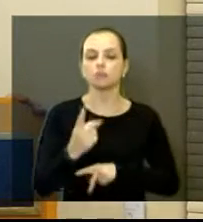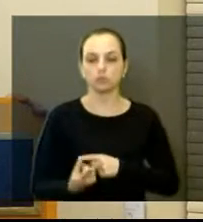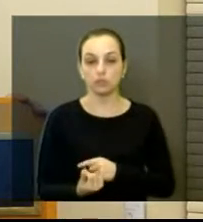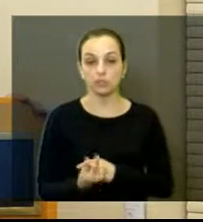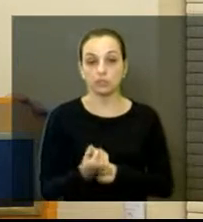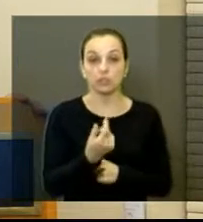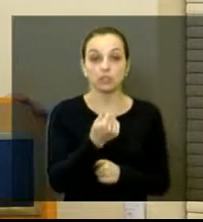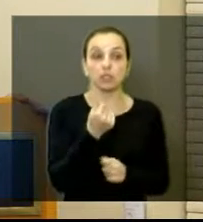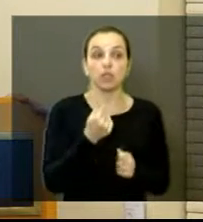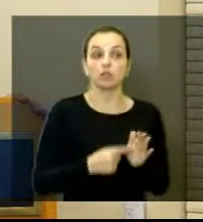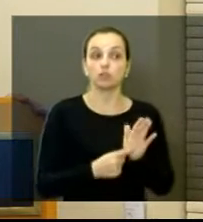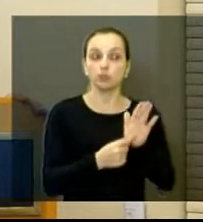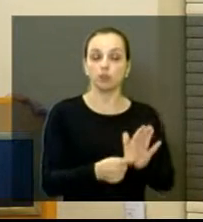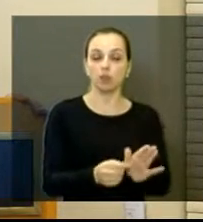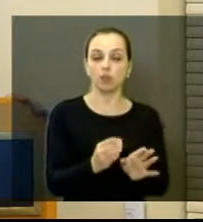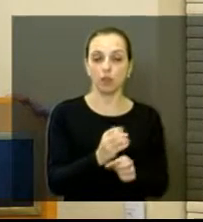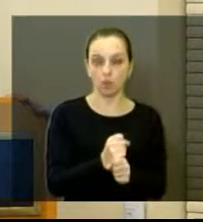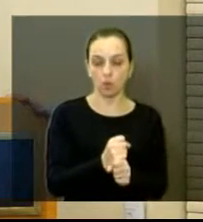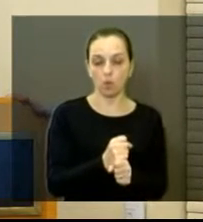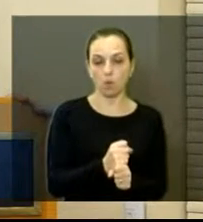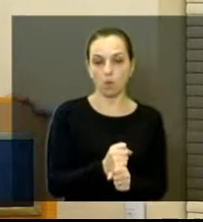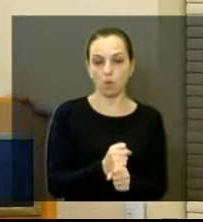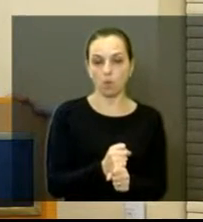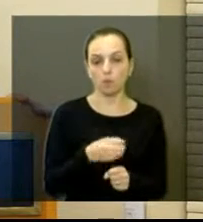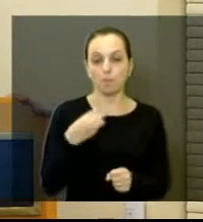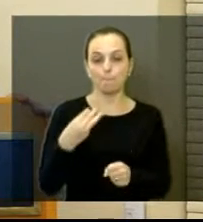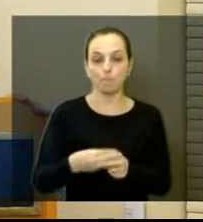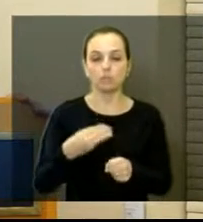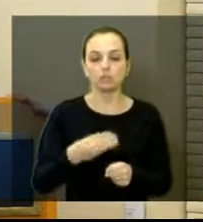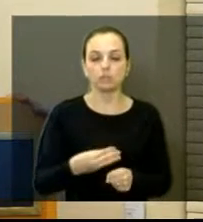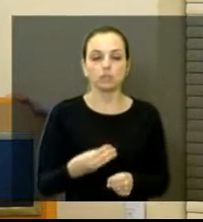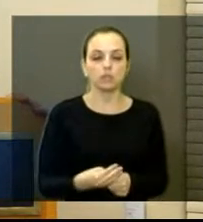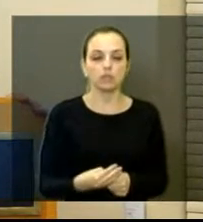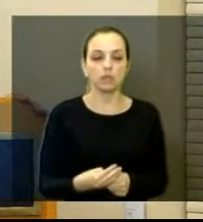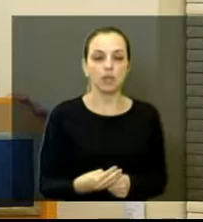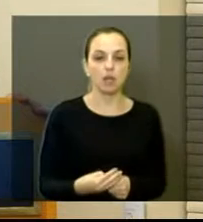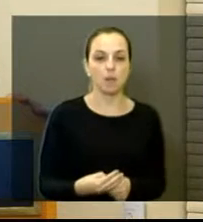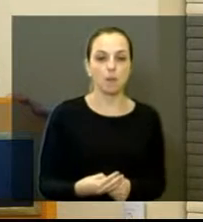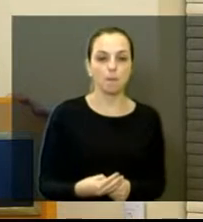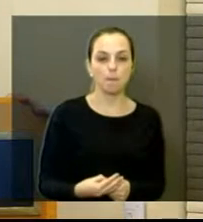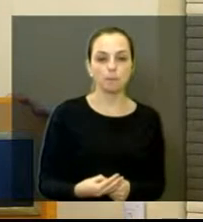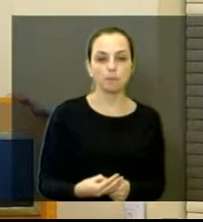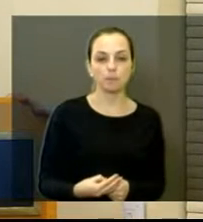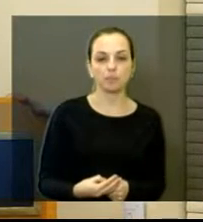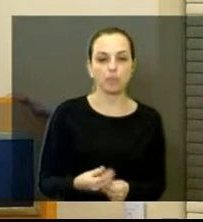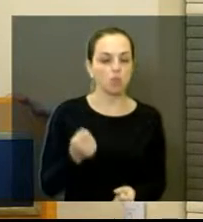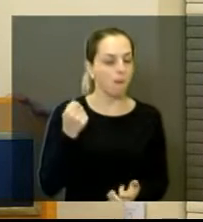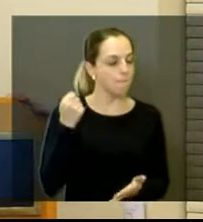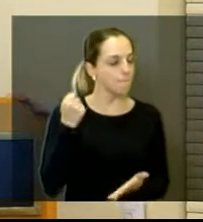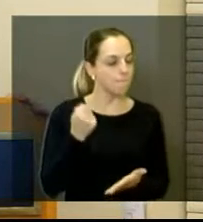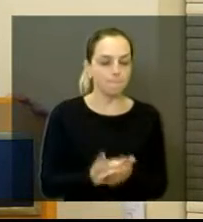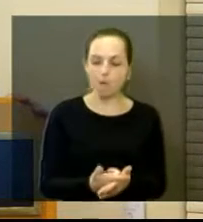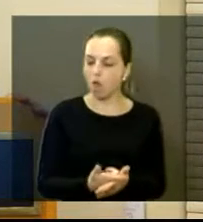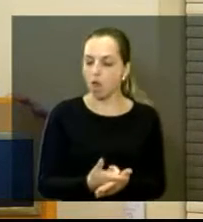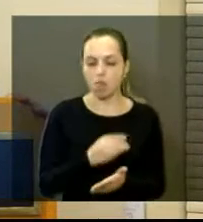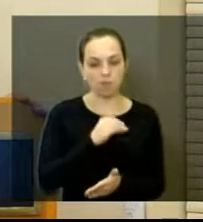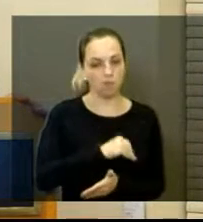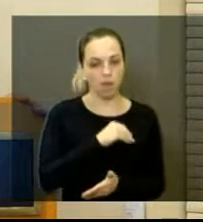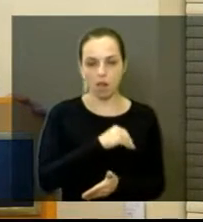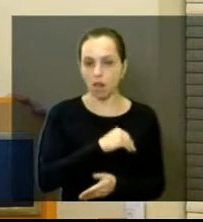de prestação de conta. Quantos municípios estão deixando de atrasar, não pagar